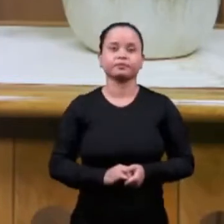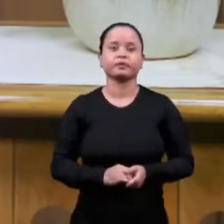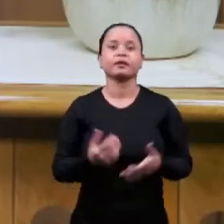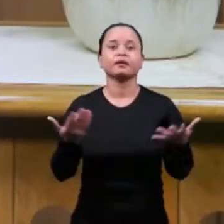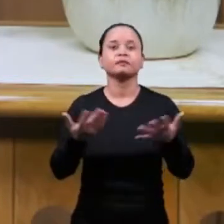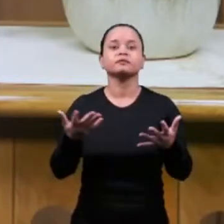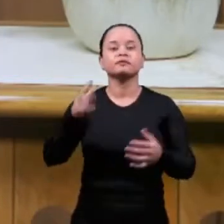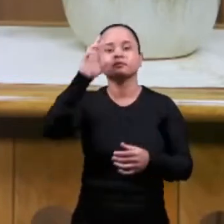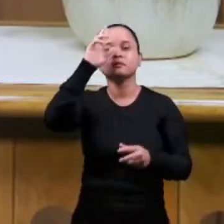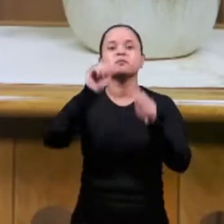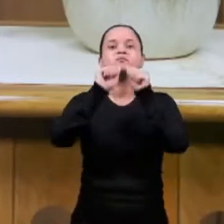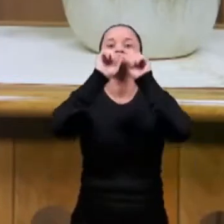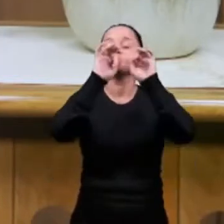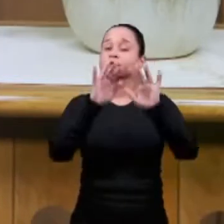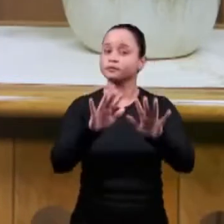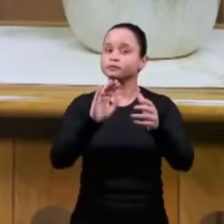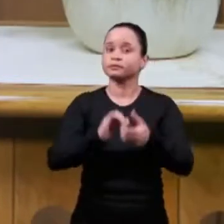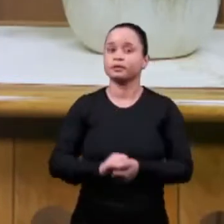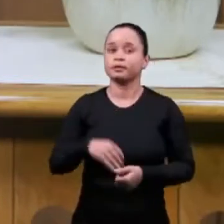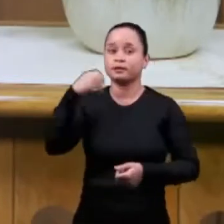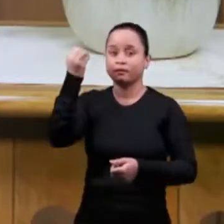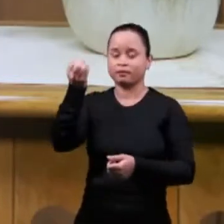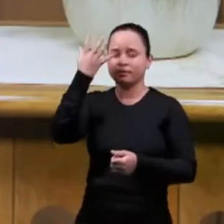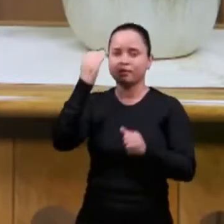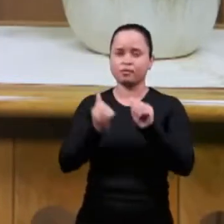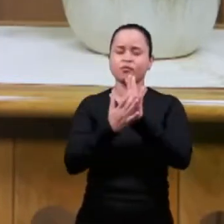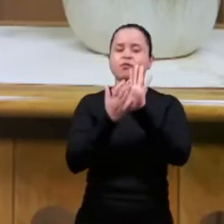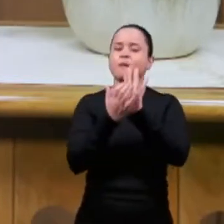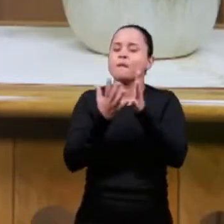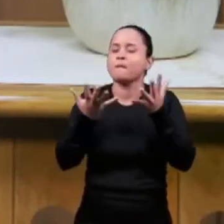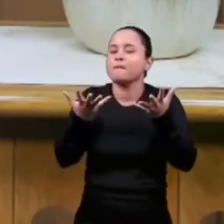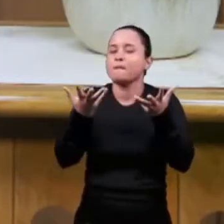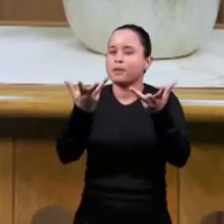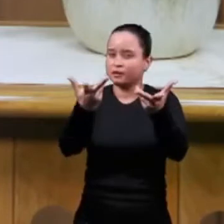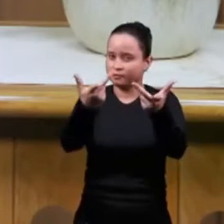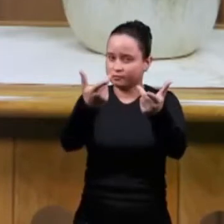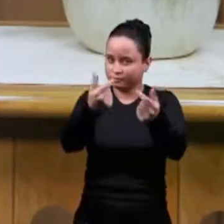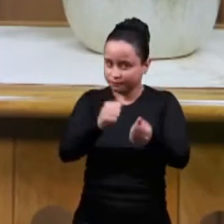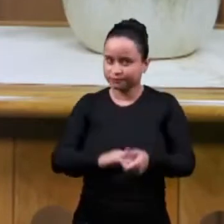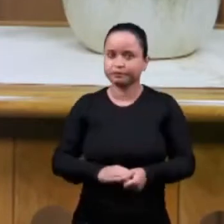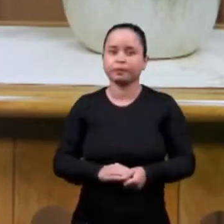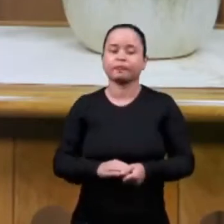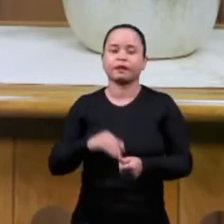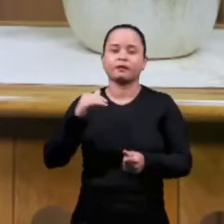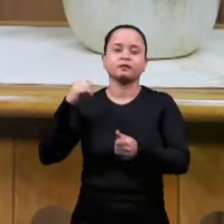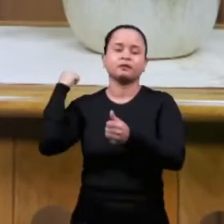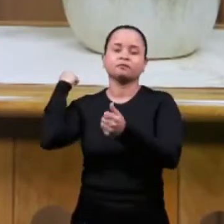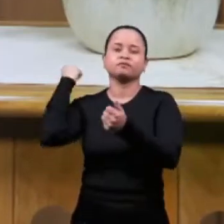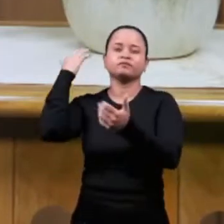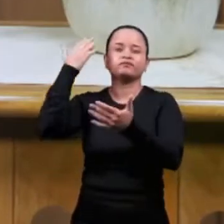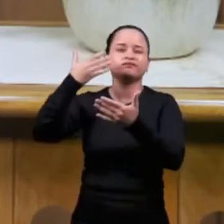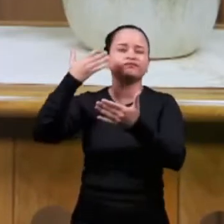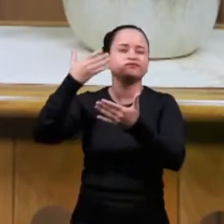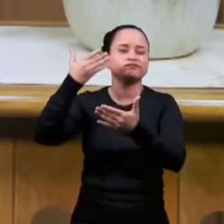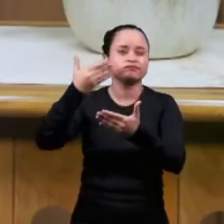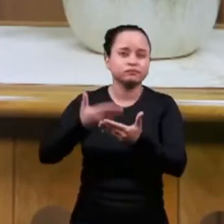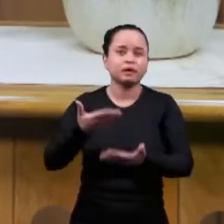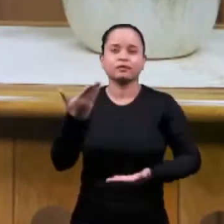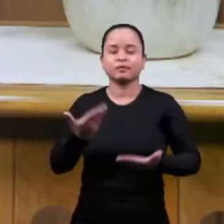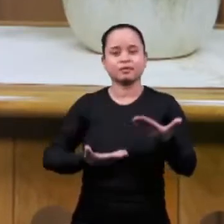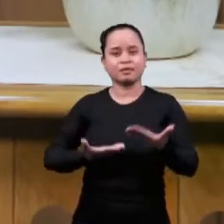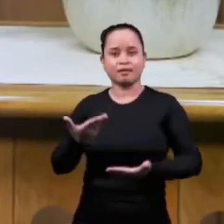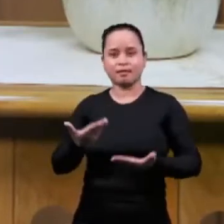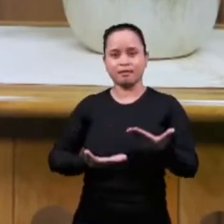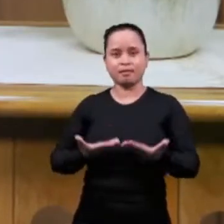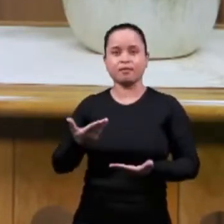de revelar louvores maravilhosos. Servos, ao longo da história do Evangelho, tem vivido essa experiência. E